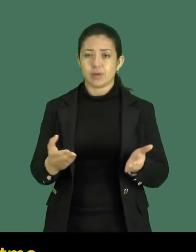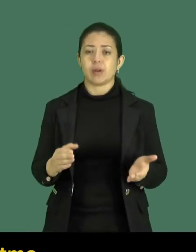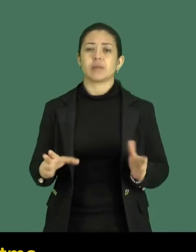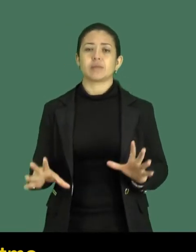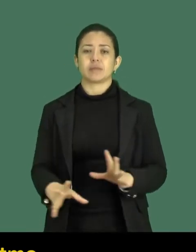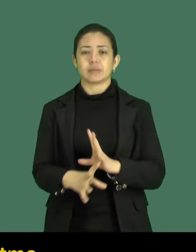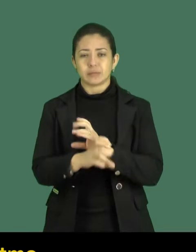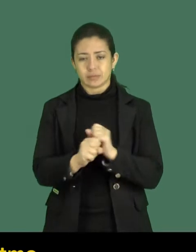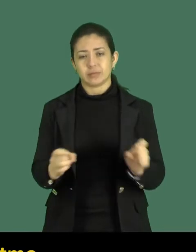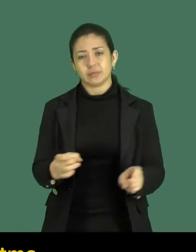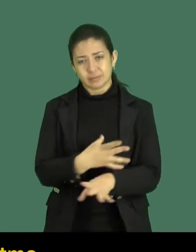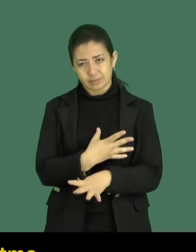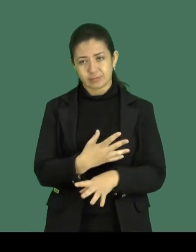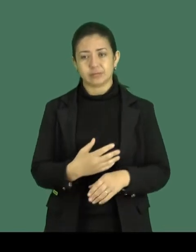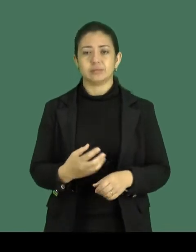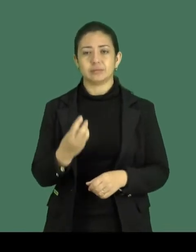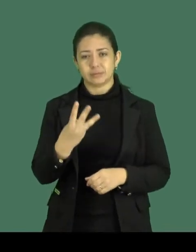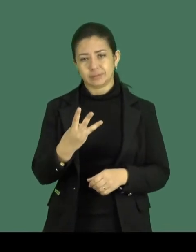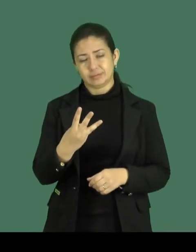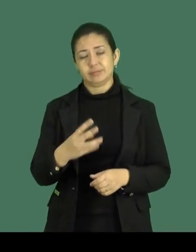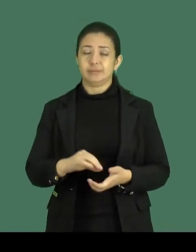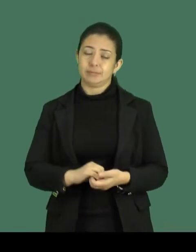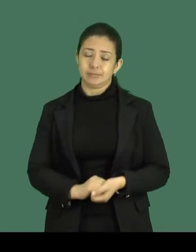para dar 1000. Muito bem.